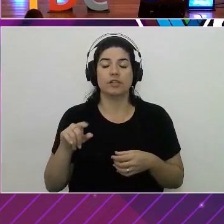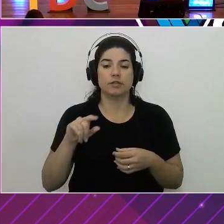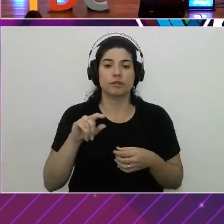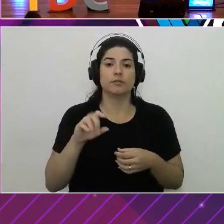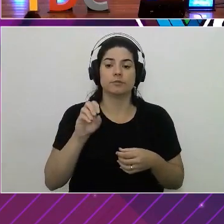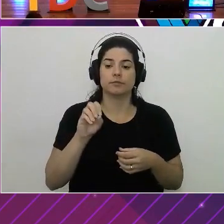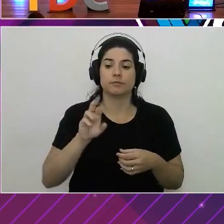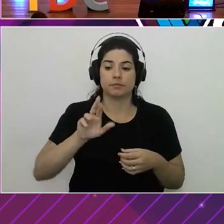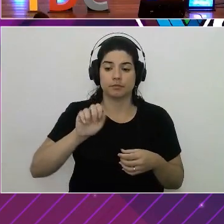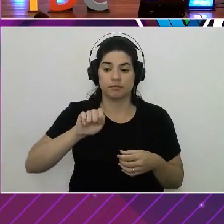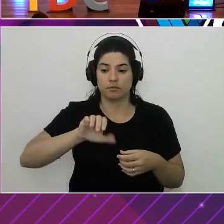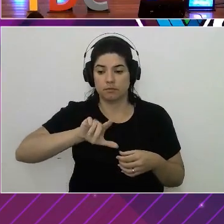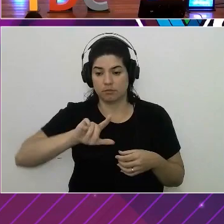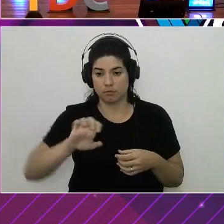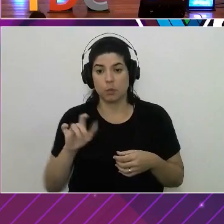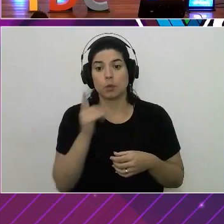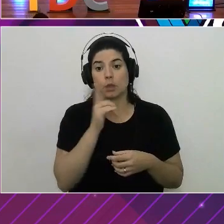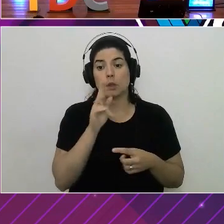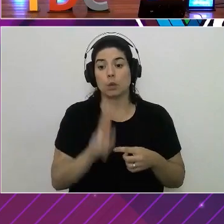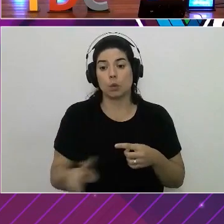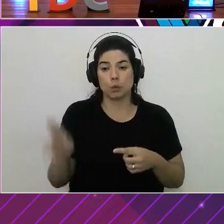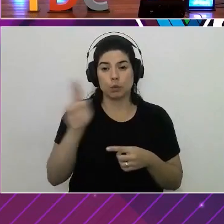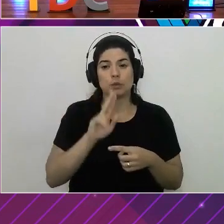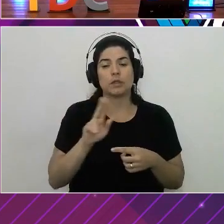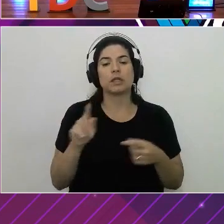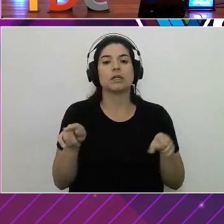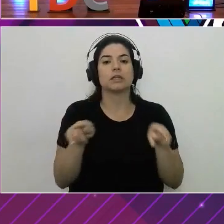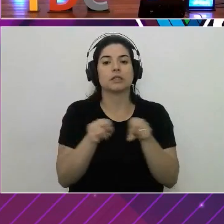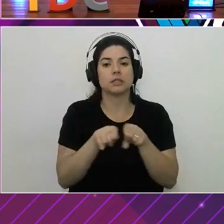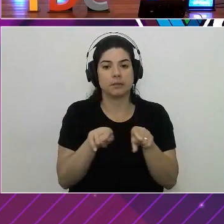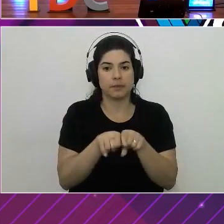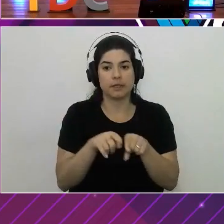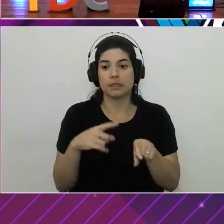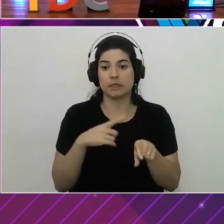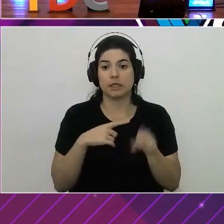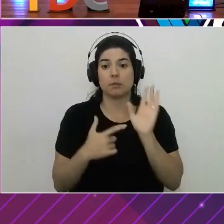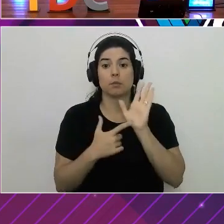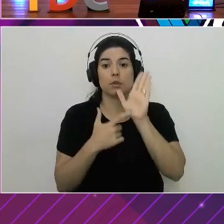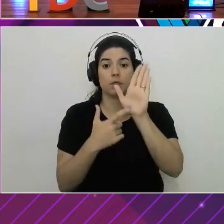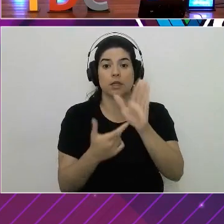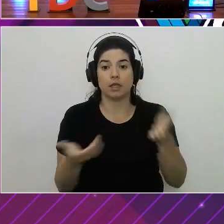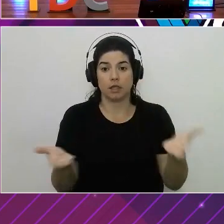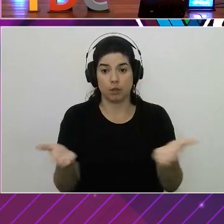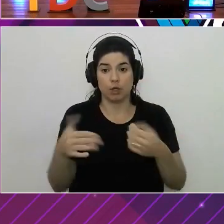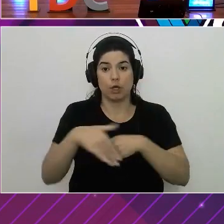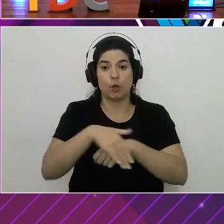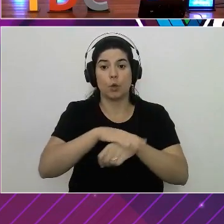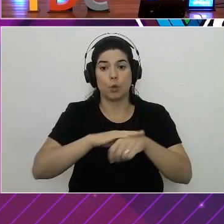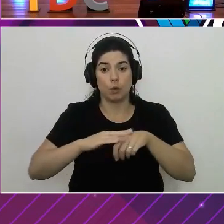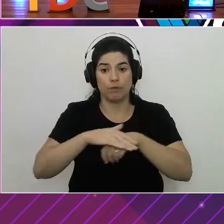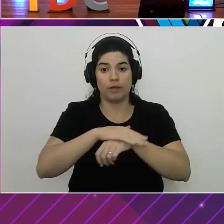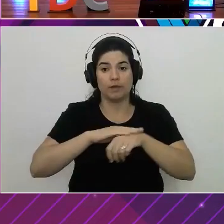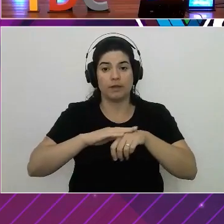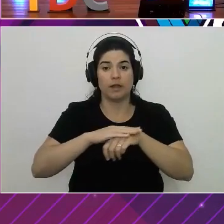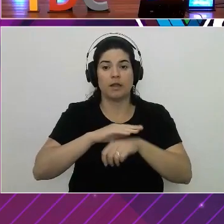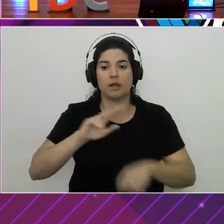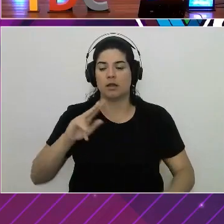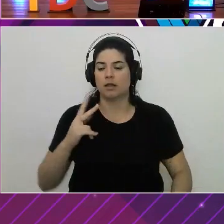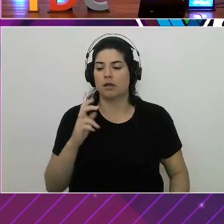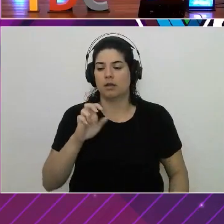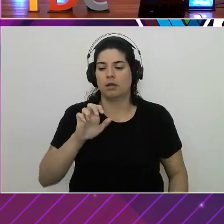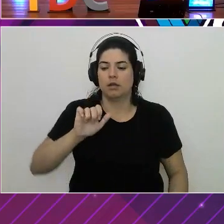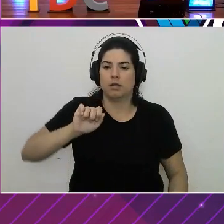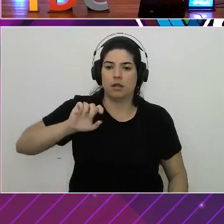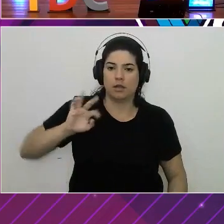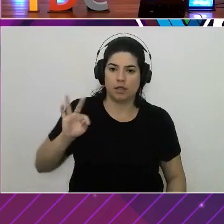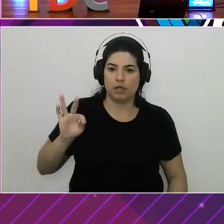alta disponibilidade e o HeatWave, que é o que a gente vai conversar hoje. Tá? O HeatWave, pessoal, ele